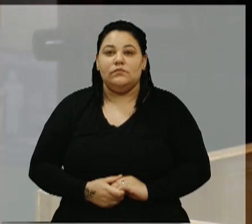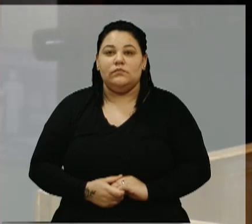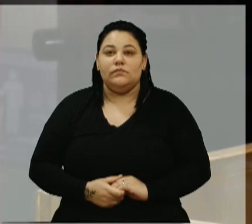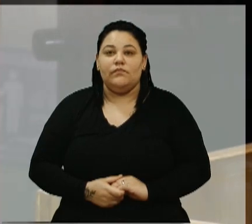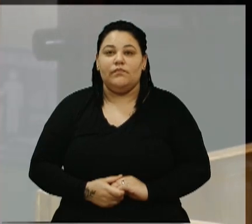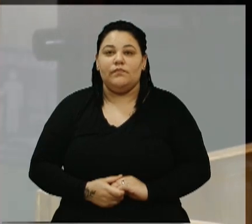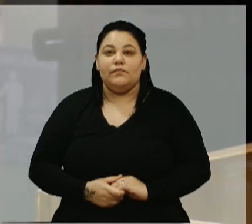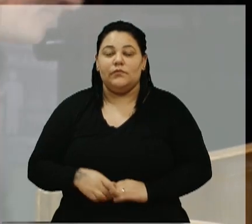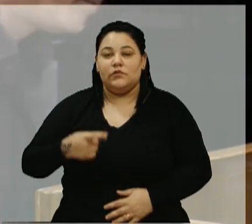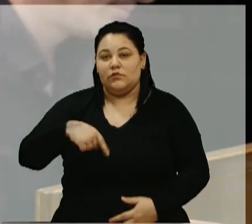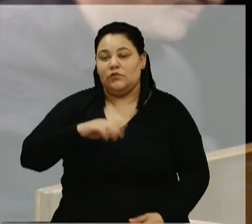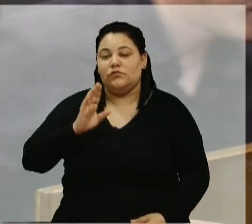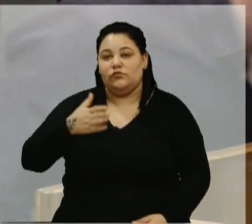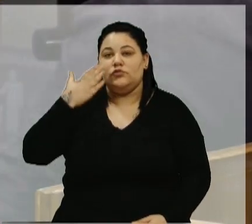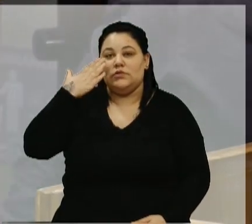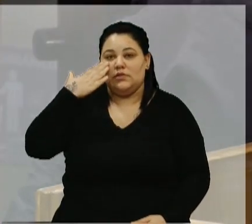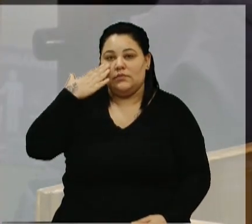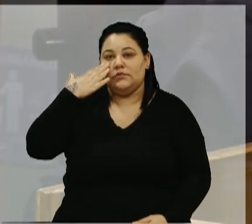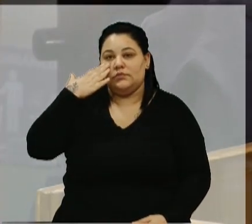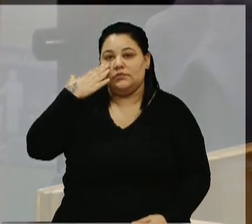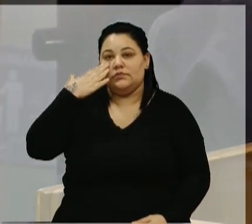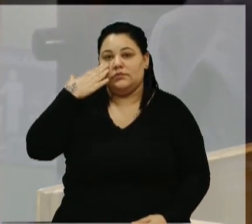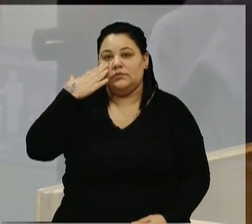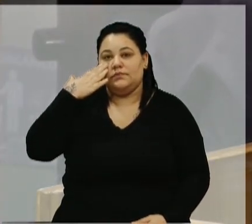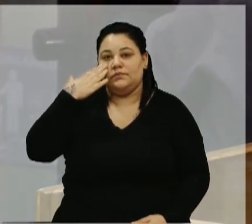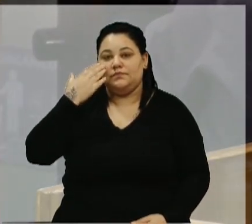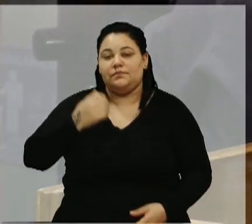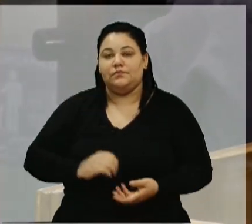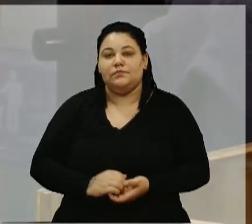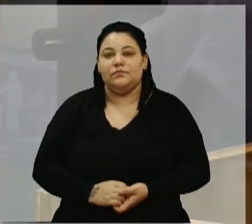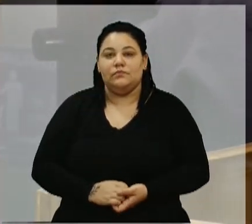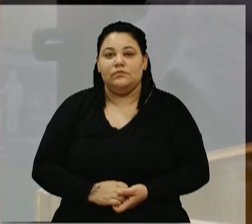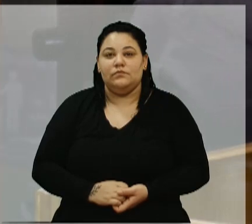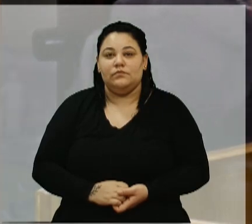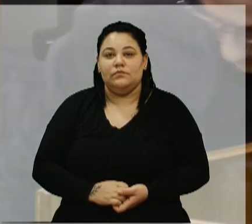a gente sabe do clamor